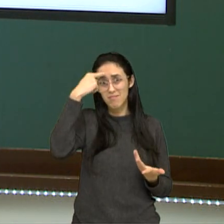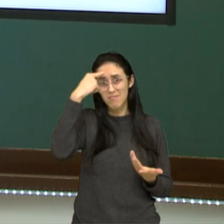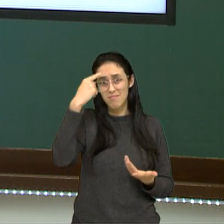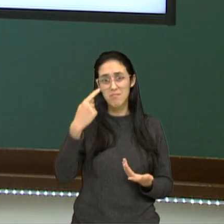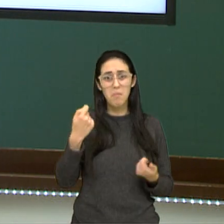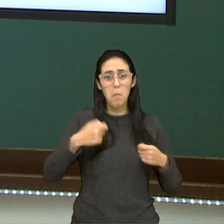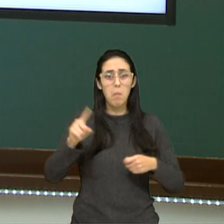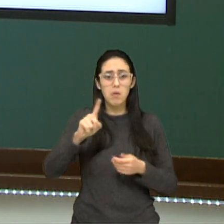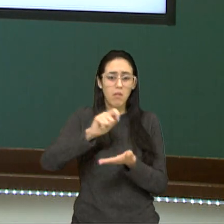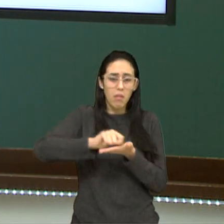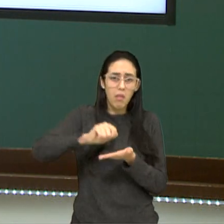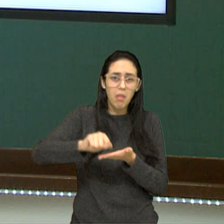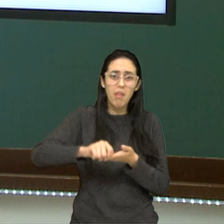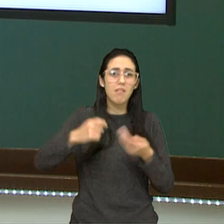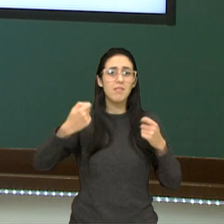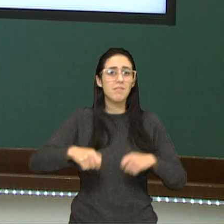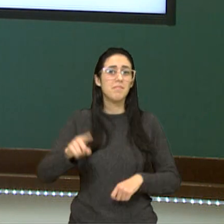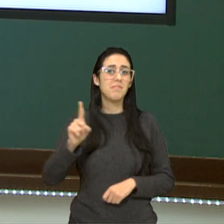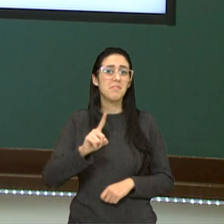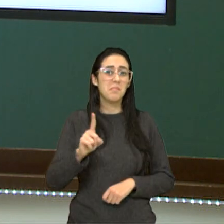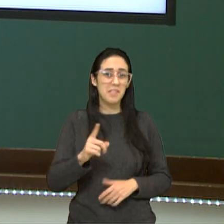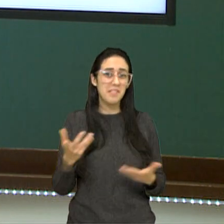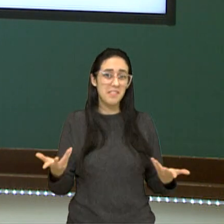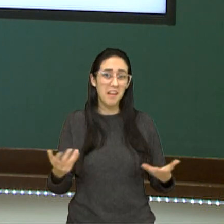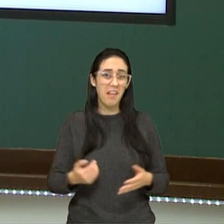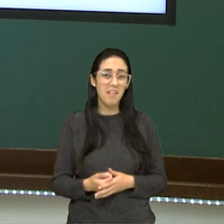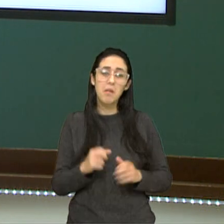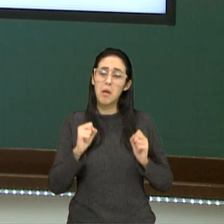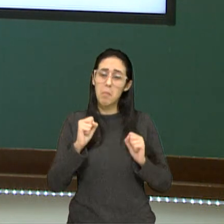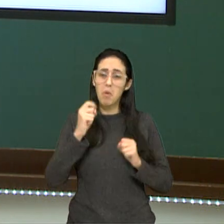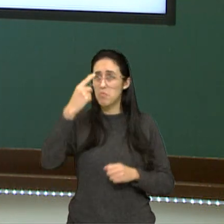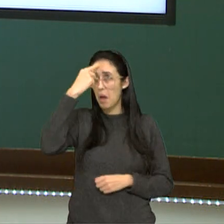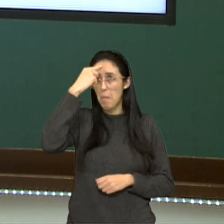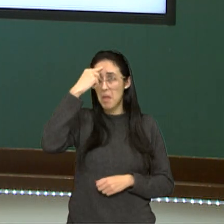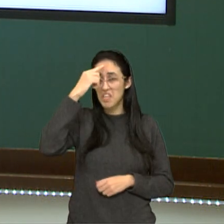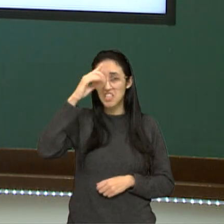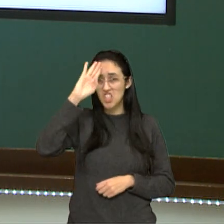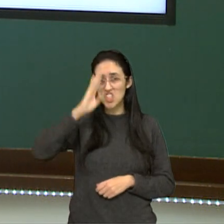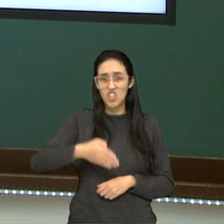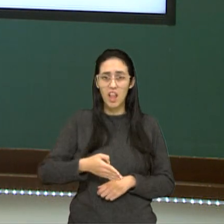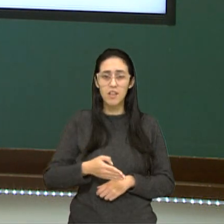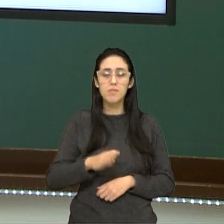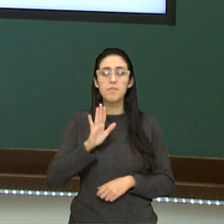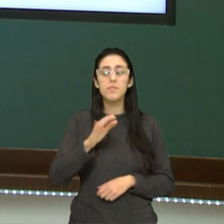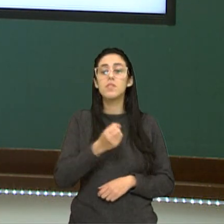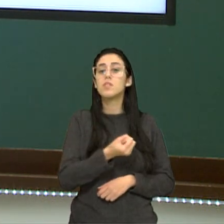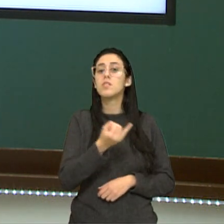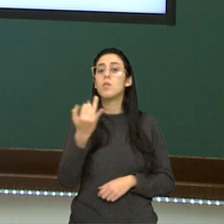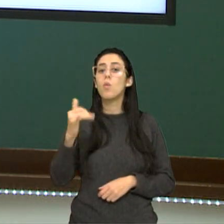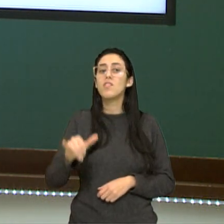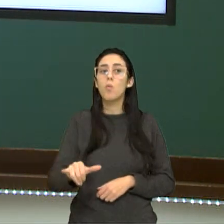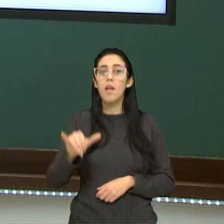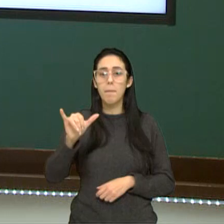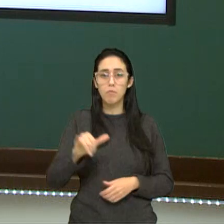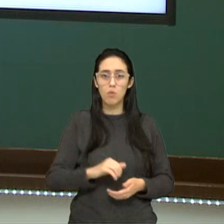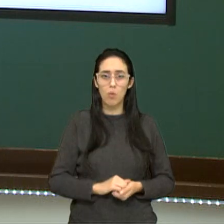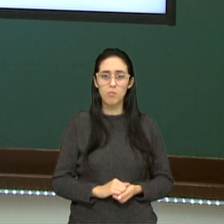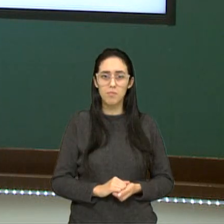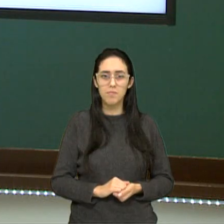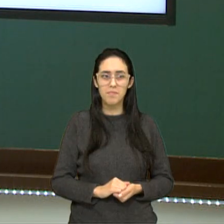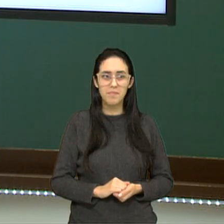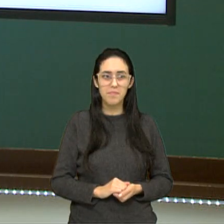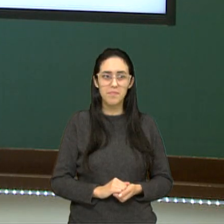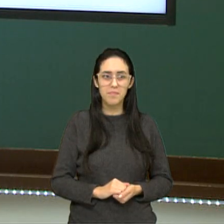Nem precisou armar continha, nem precisou escrever na linha, nada. Pode fazer de cabeça. Agora vamos olhar quantos y tem.